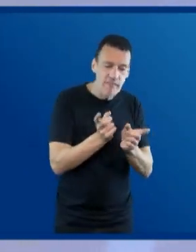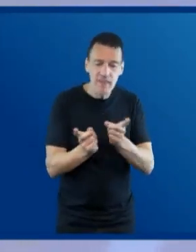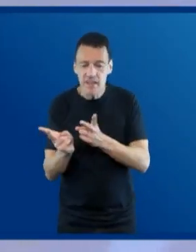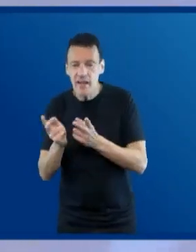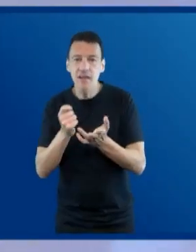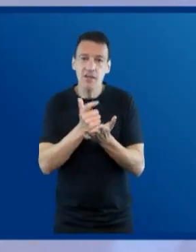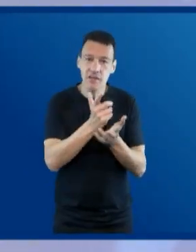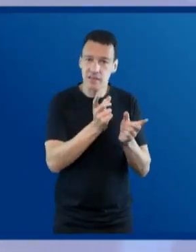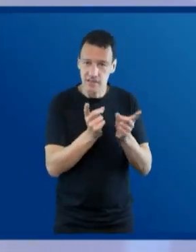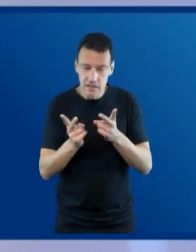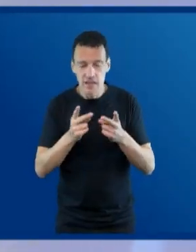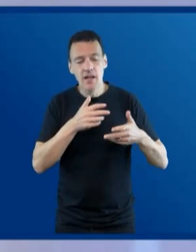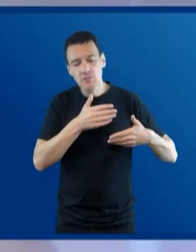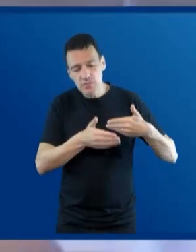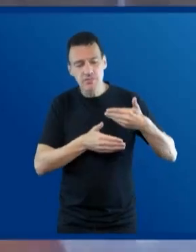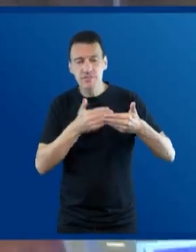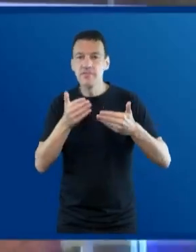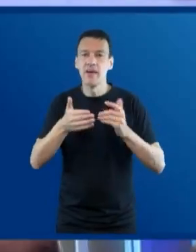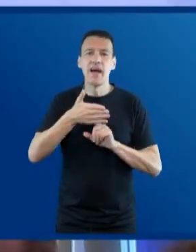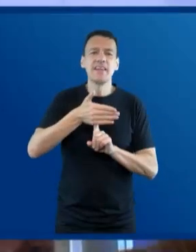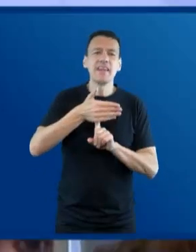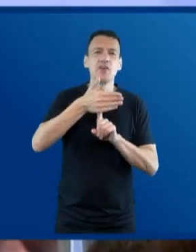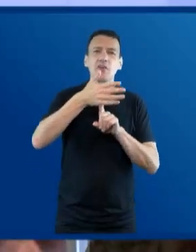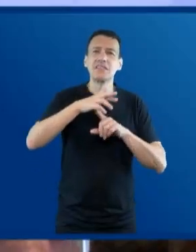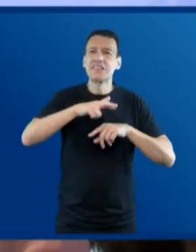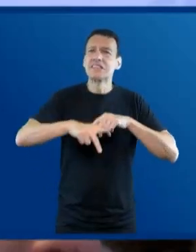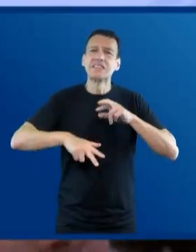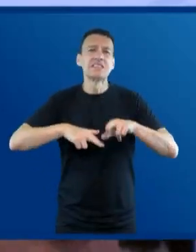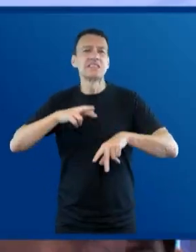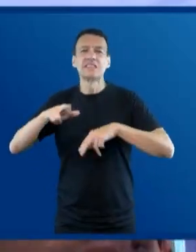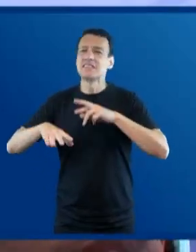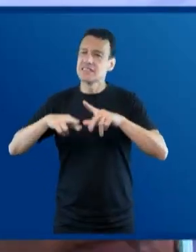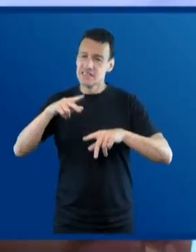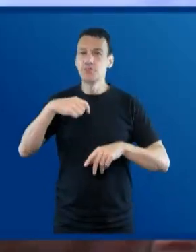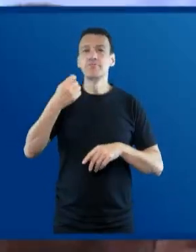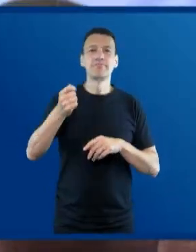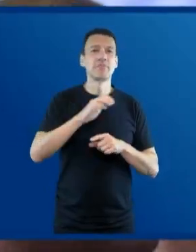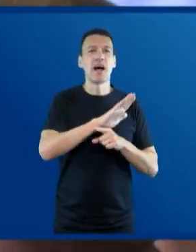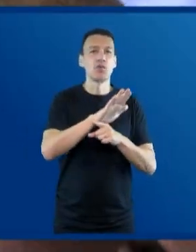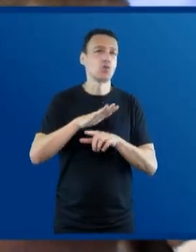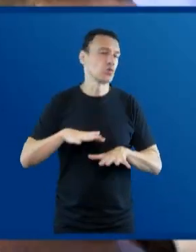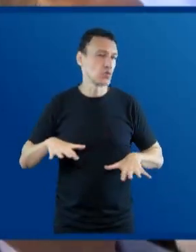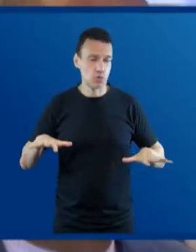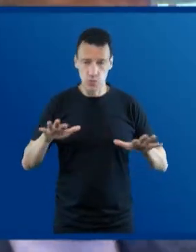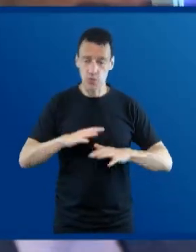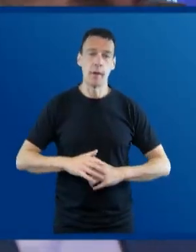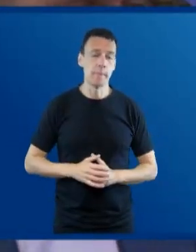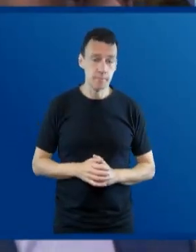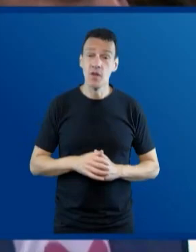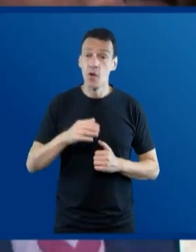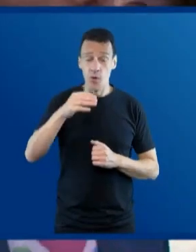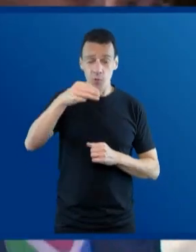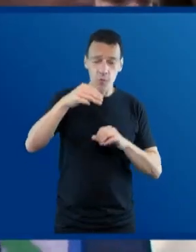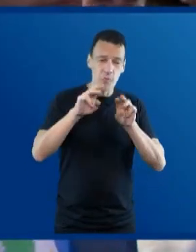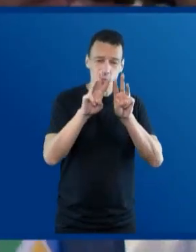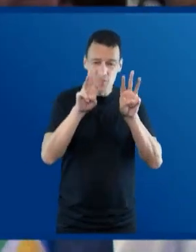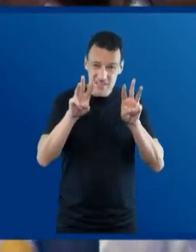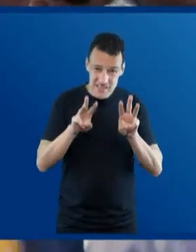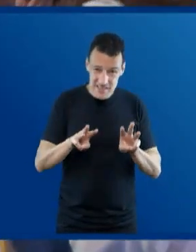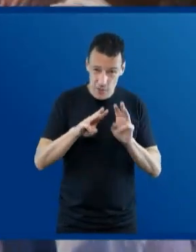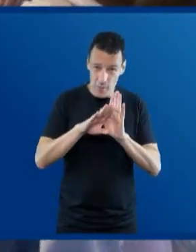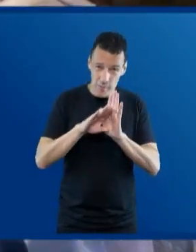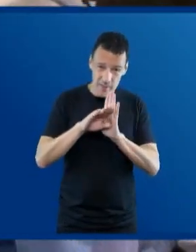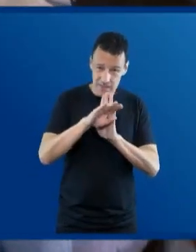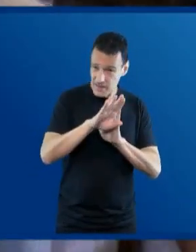as tecnologias que a gente vem colocando à disposição do mercado. O MUB3, a Cris, eu sempre falo esse número, ela me olha, fala